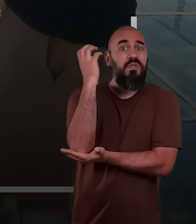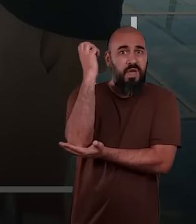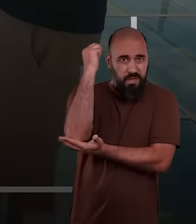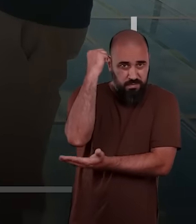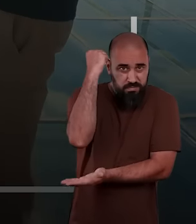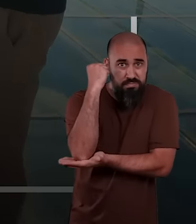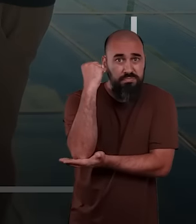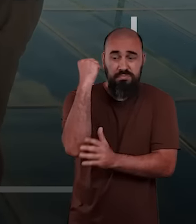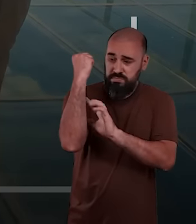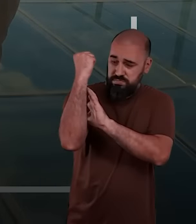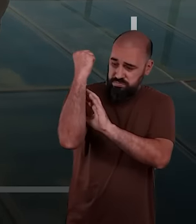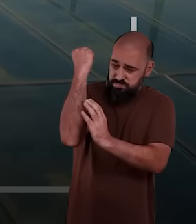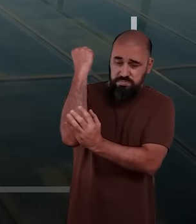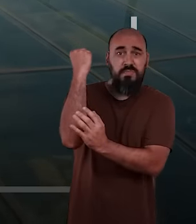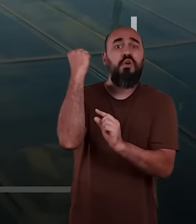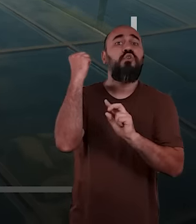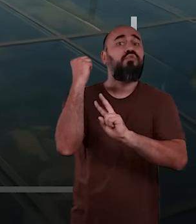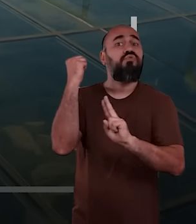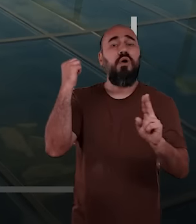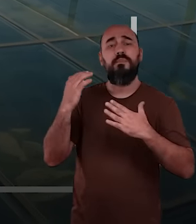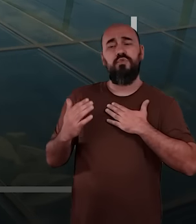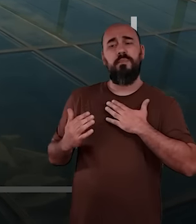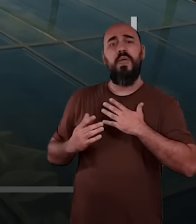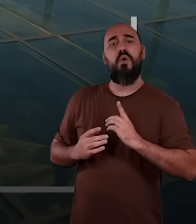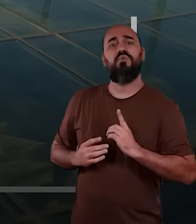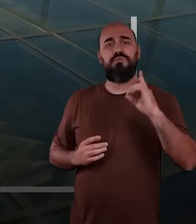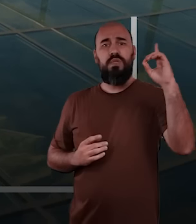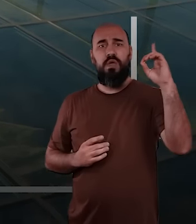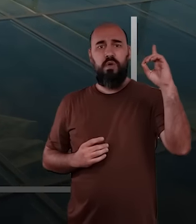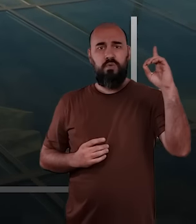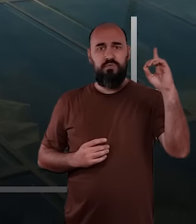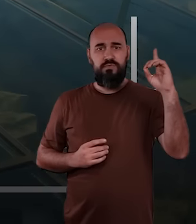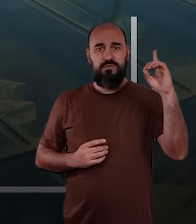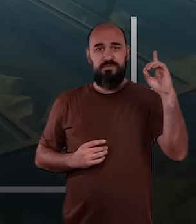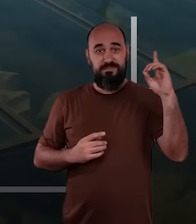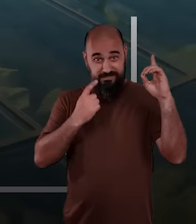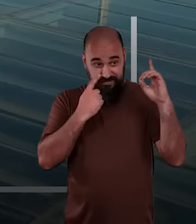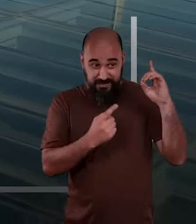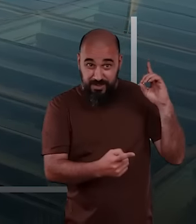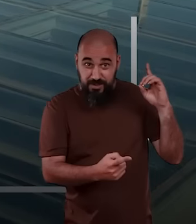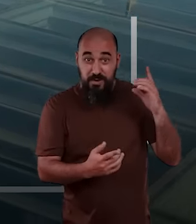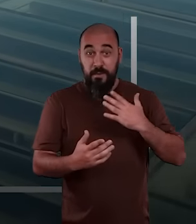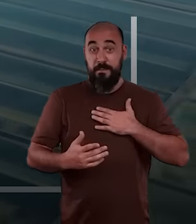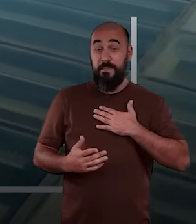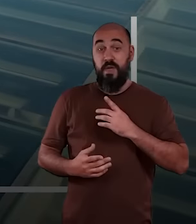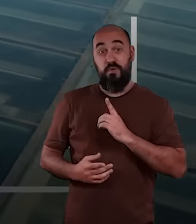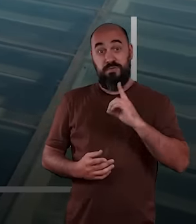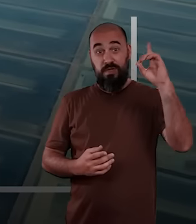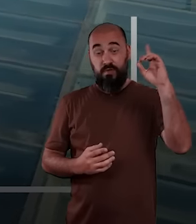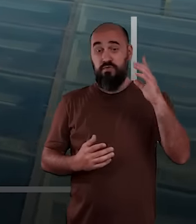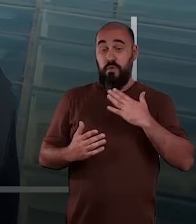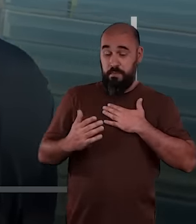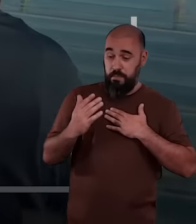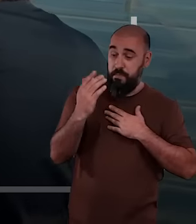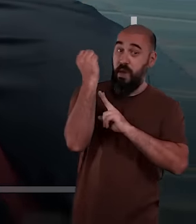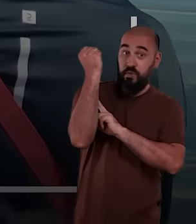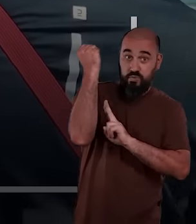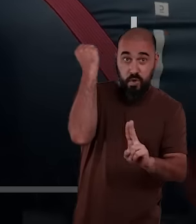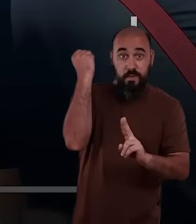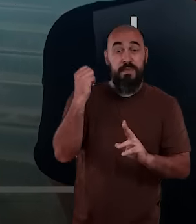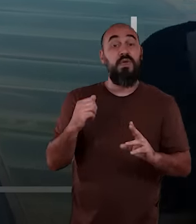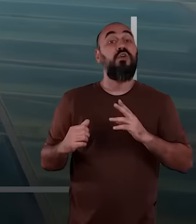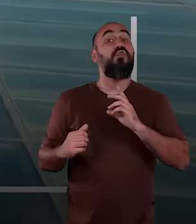jamais sairá. Gravarei sobre ele o nome do meu Deus. Viu o nome da deusa Fortuna aqui, olha? O meu nome e o nome